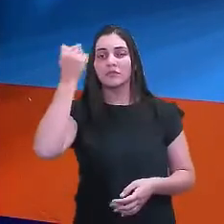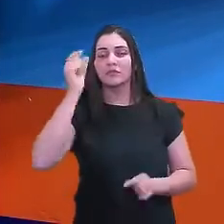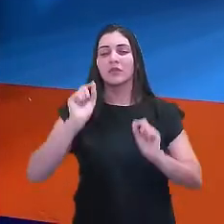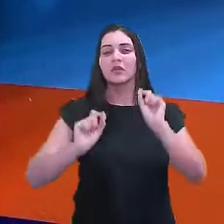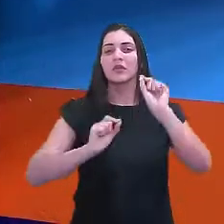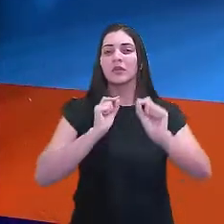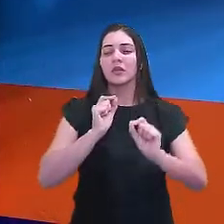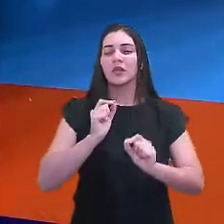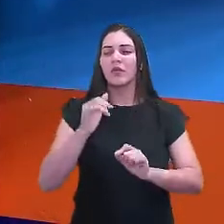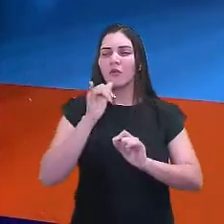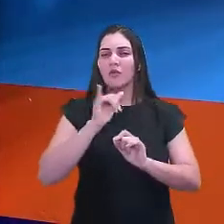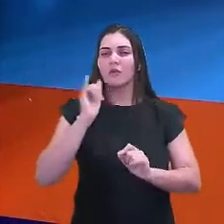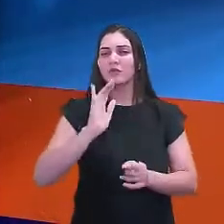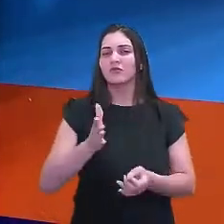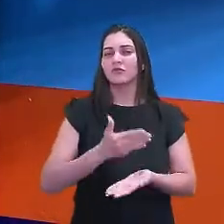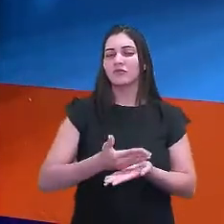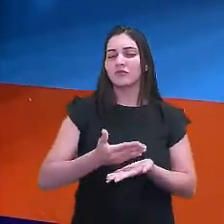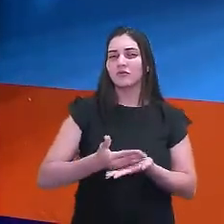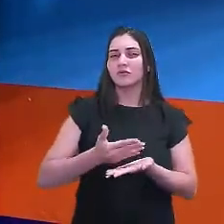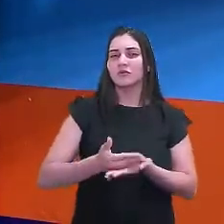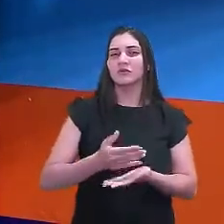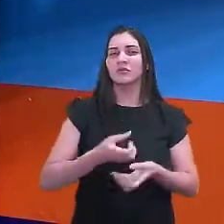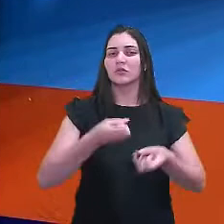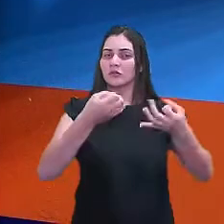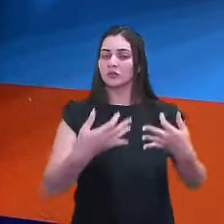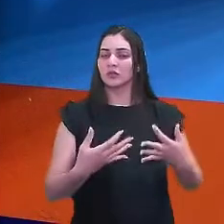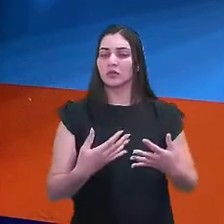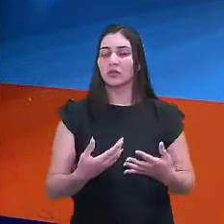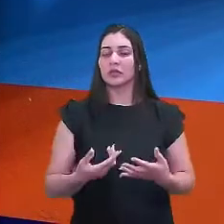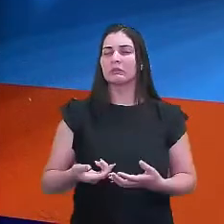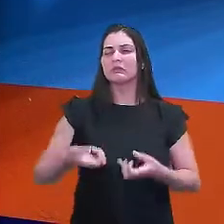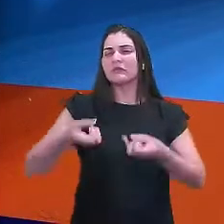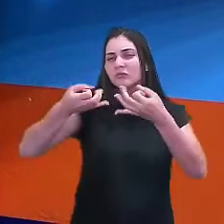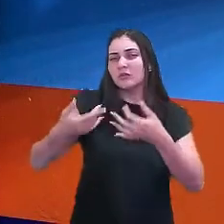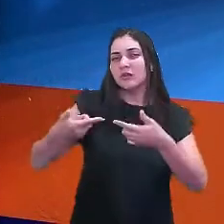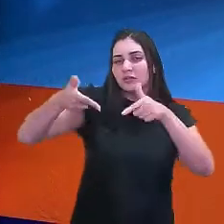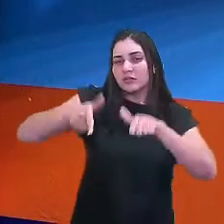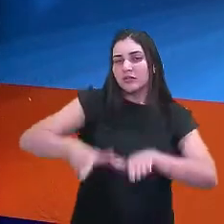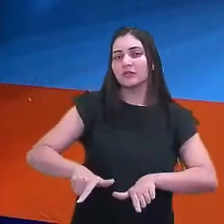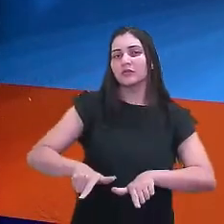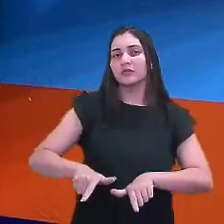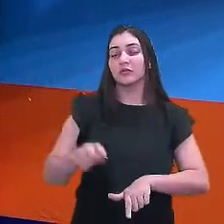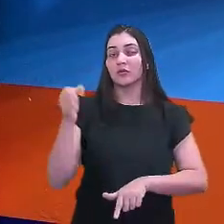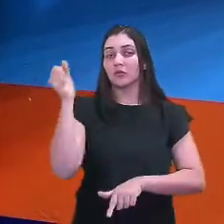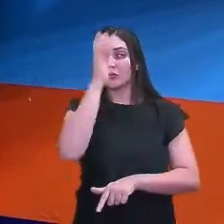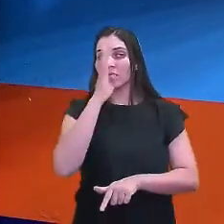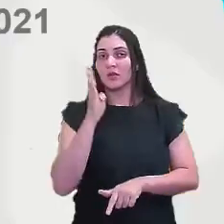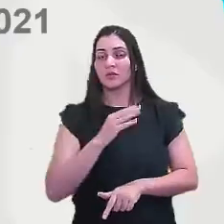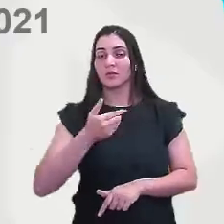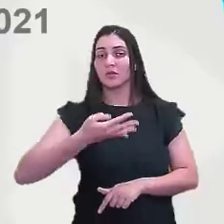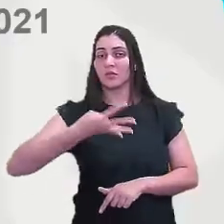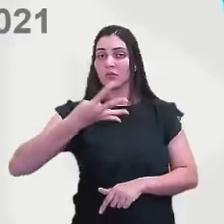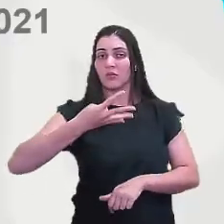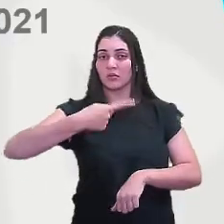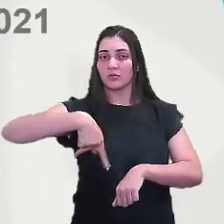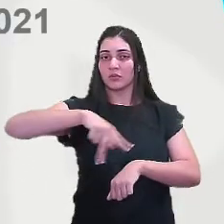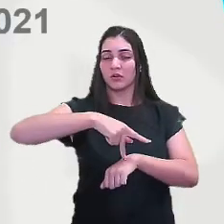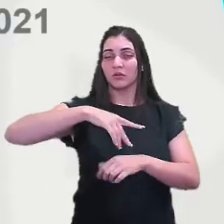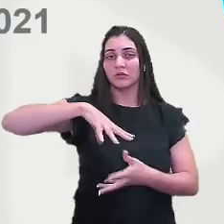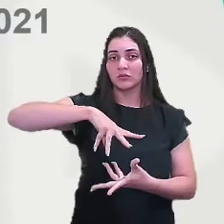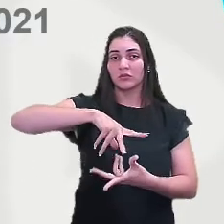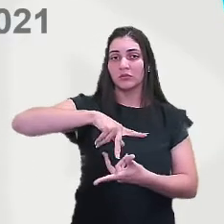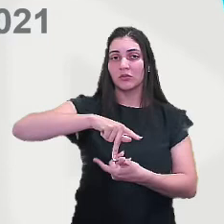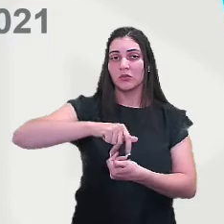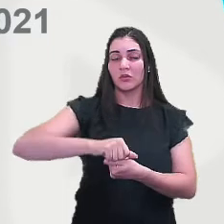já viram lá no comecinho. Mas a gente é bom a gente reforçar ela. Que é o quê? O Brasil é o quarto país no mundo que